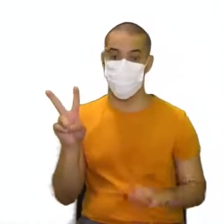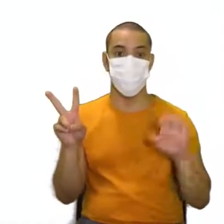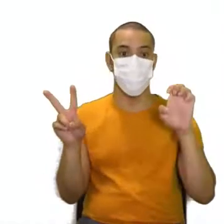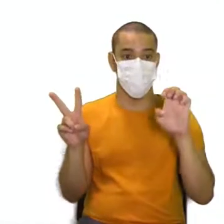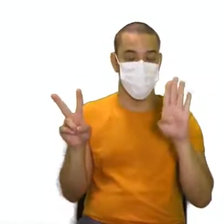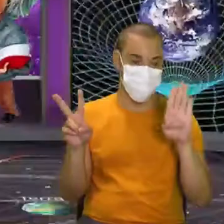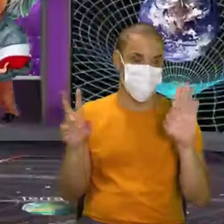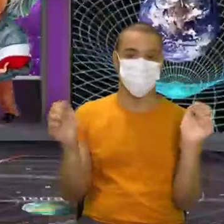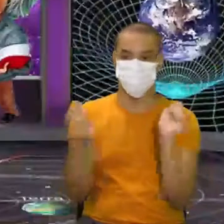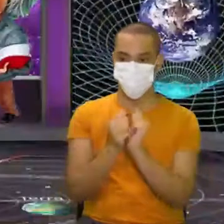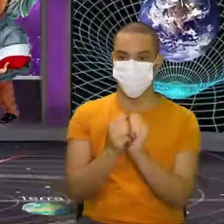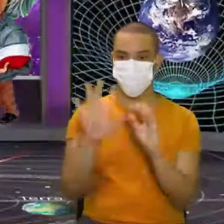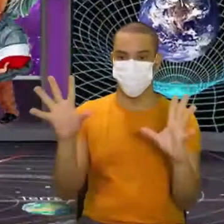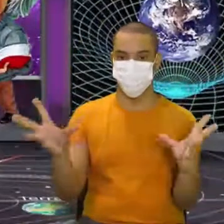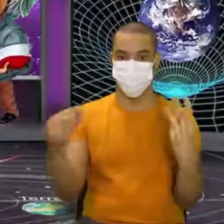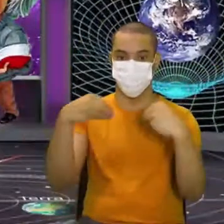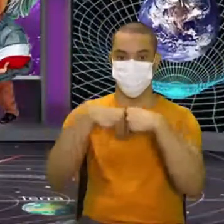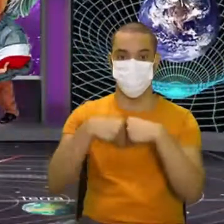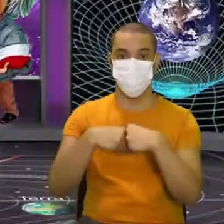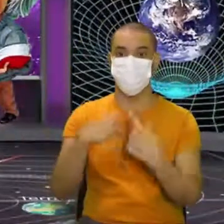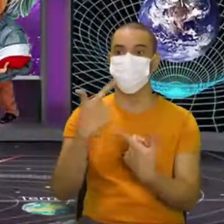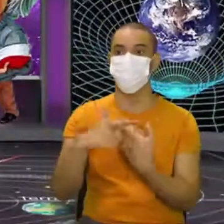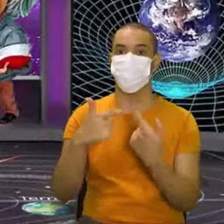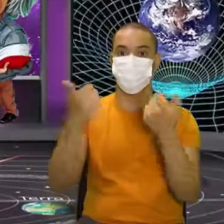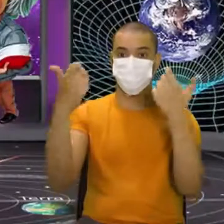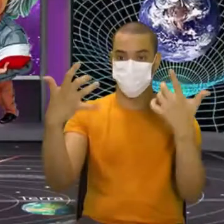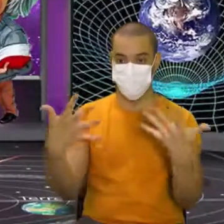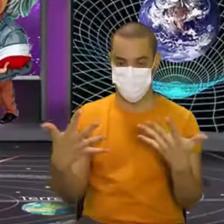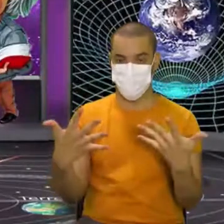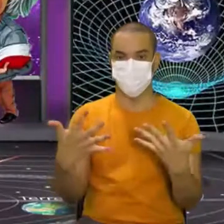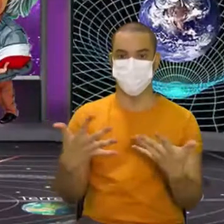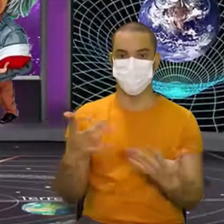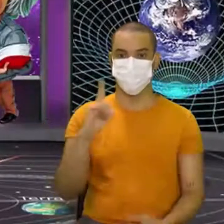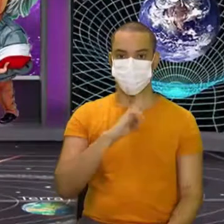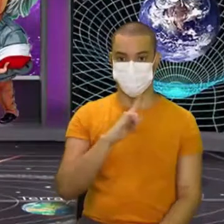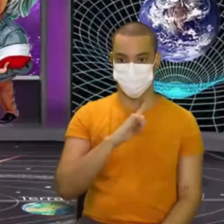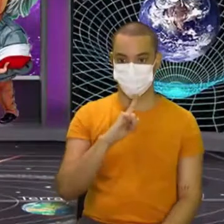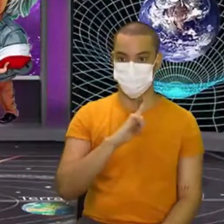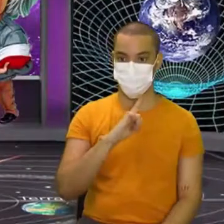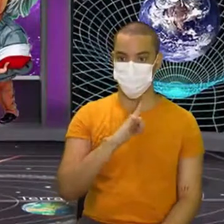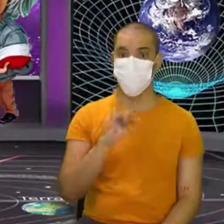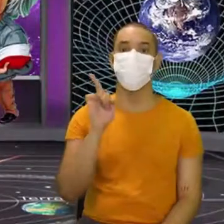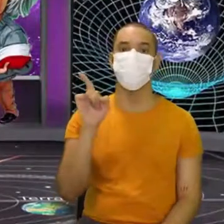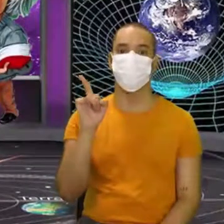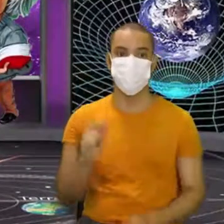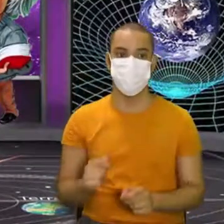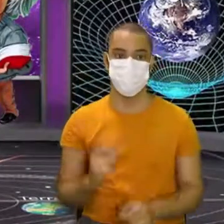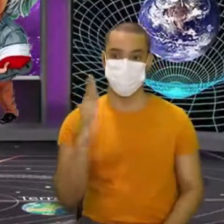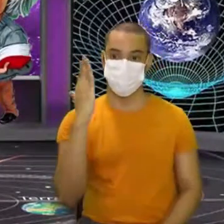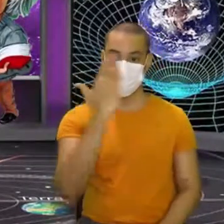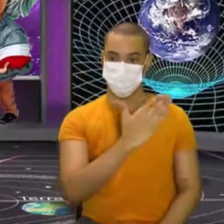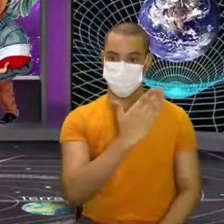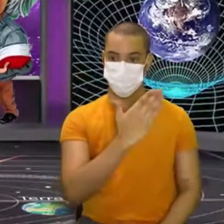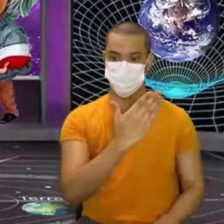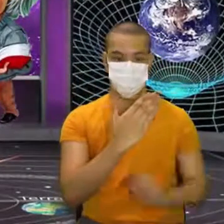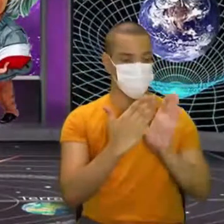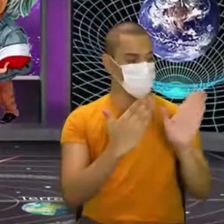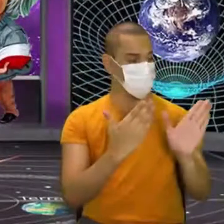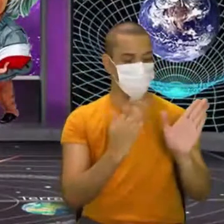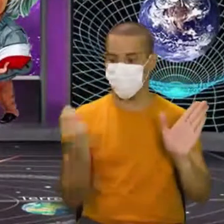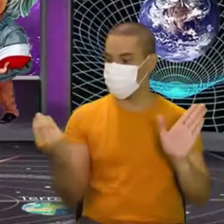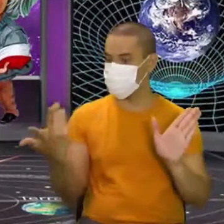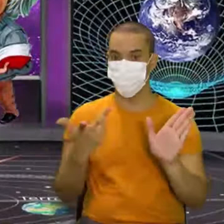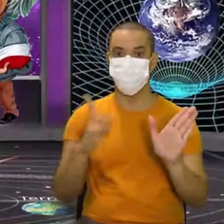por B pessoal olha só o que que tá dizendo ali se eu tenho nessa direção aqui o campo e aqui a velocidade